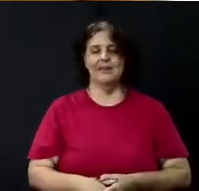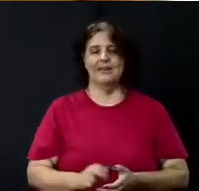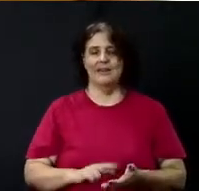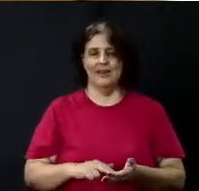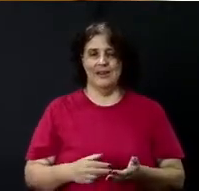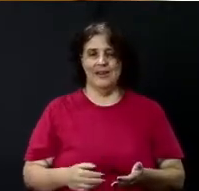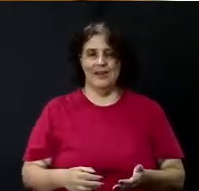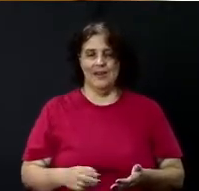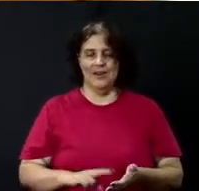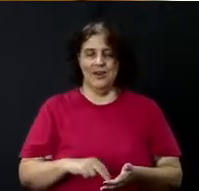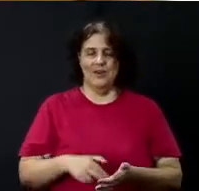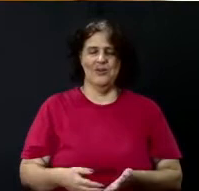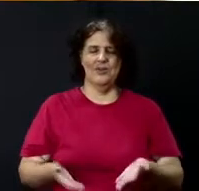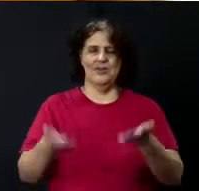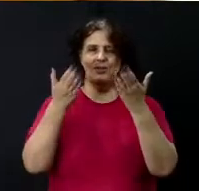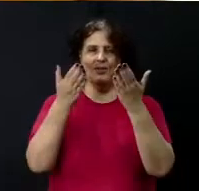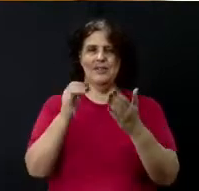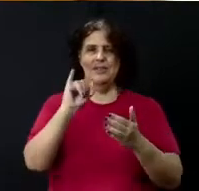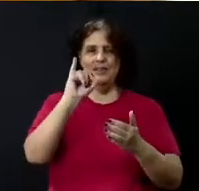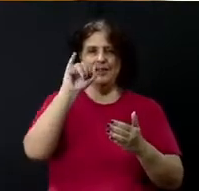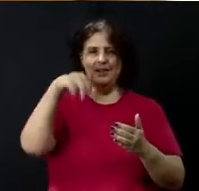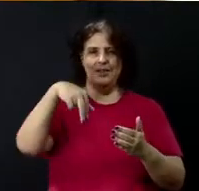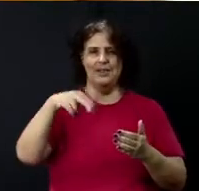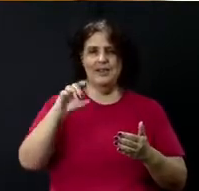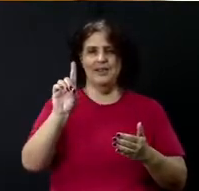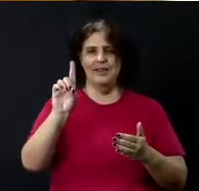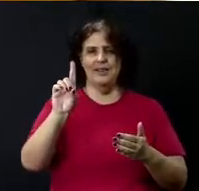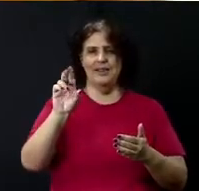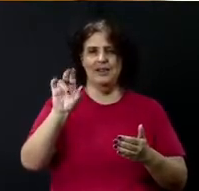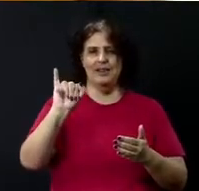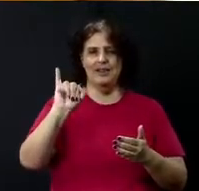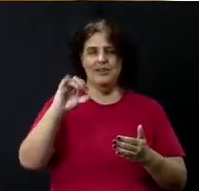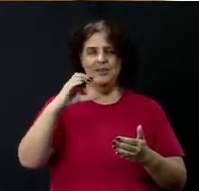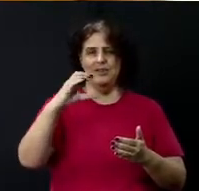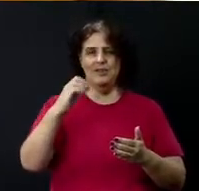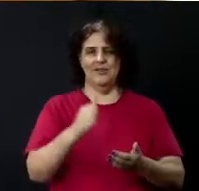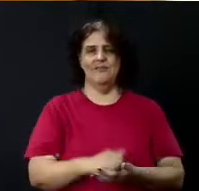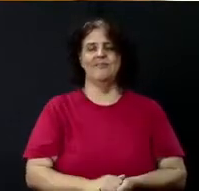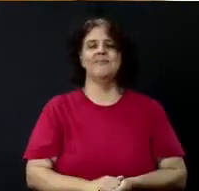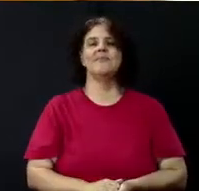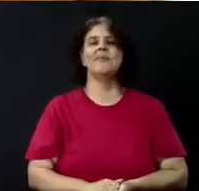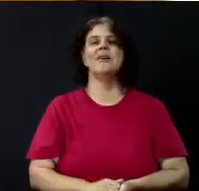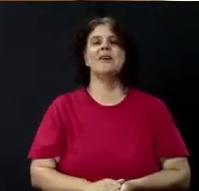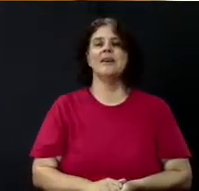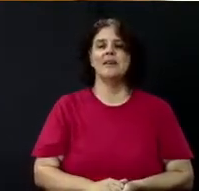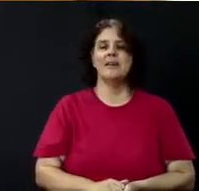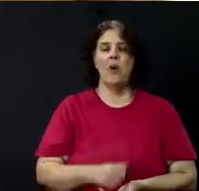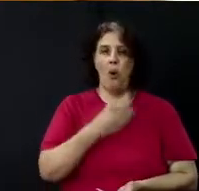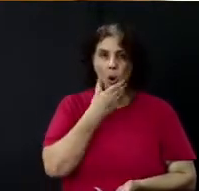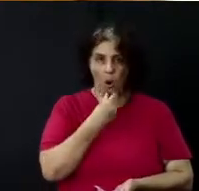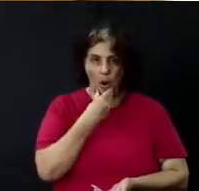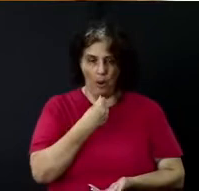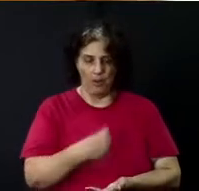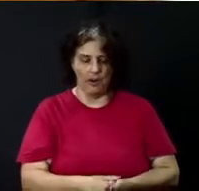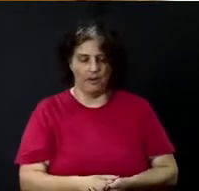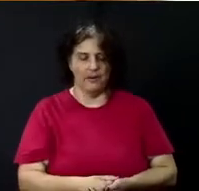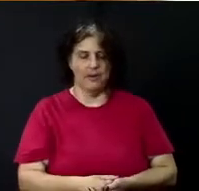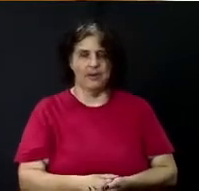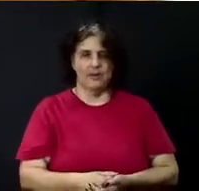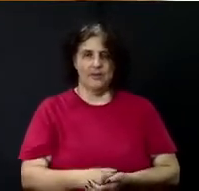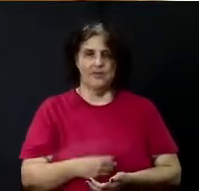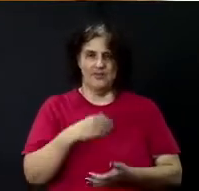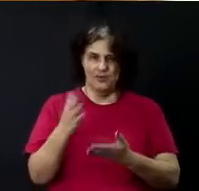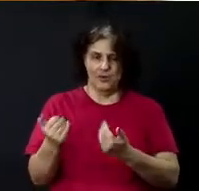quando Paulo estava pregando, aquele rapazinho assistia à pregação de Paulo, e ele cai de uma